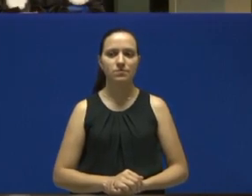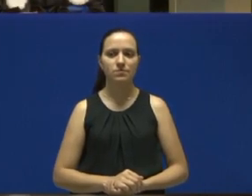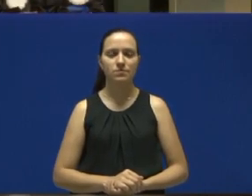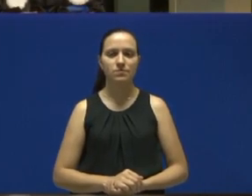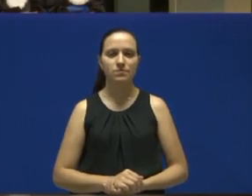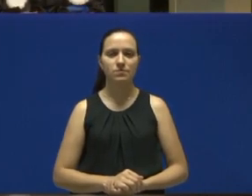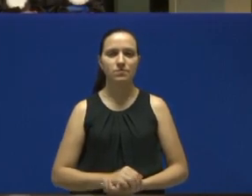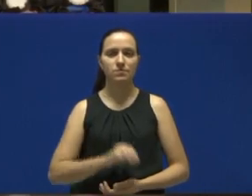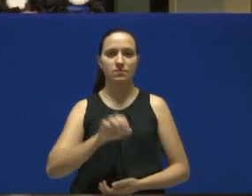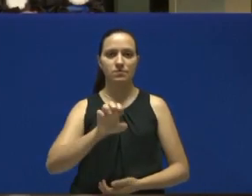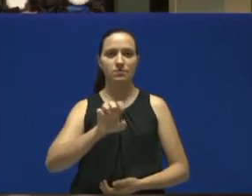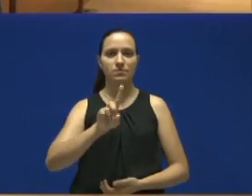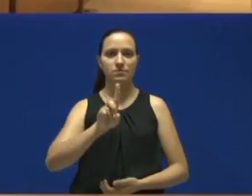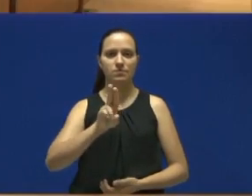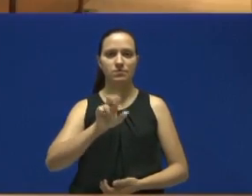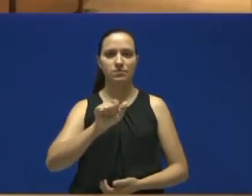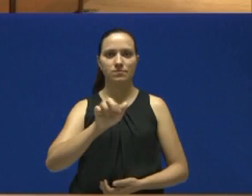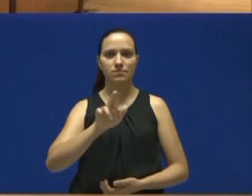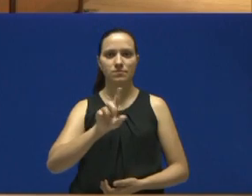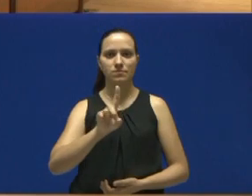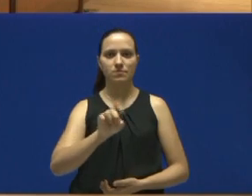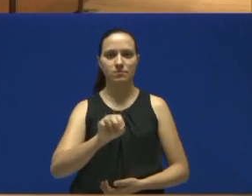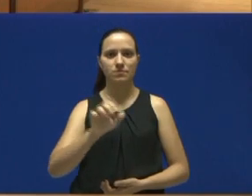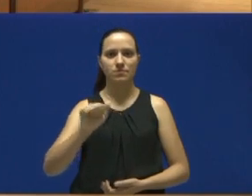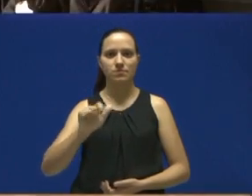eduardo de almeida leandro